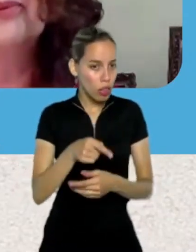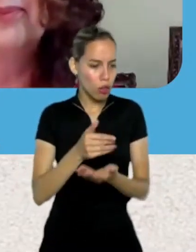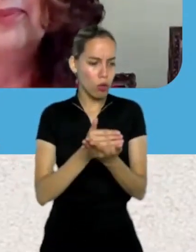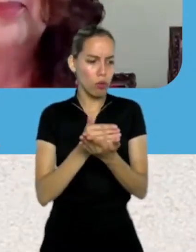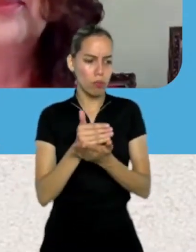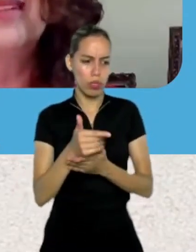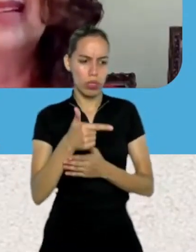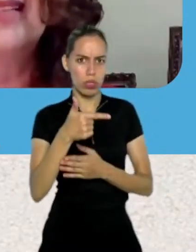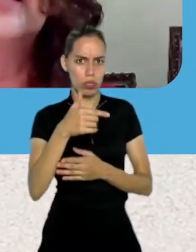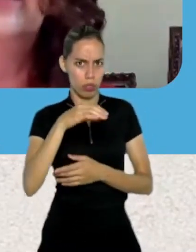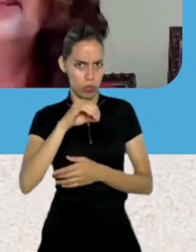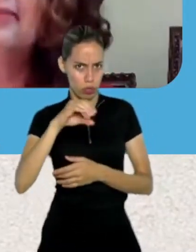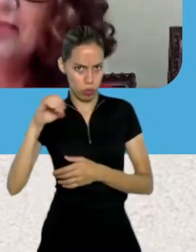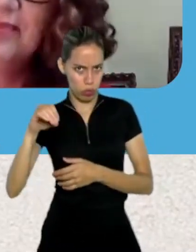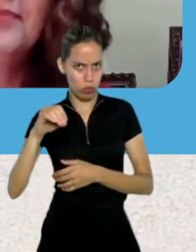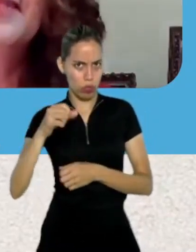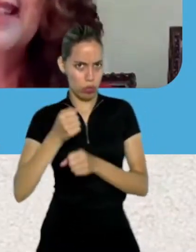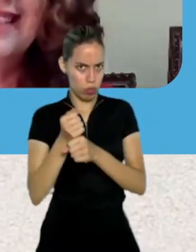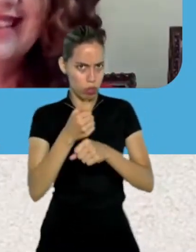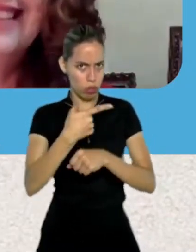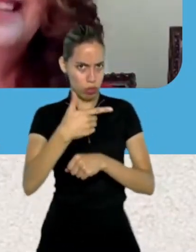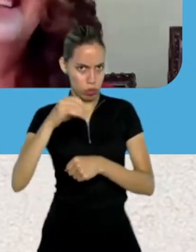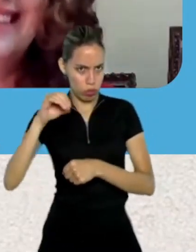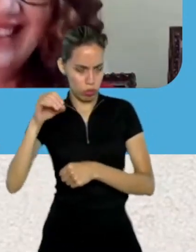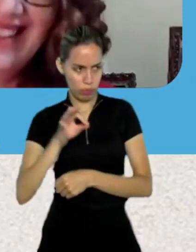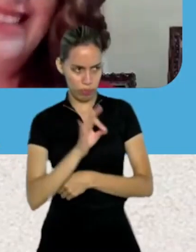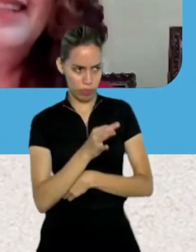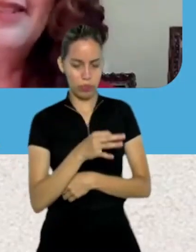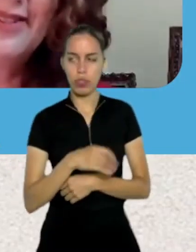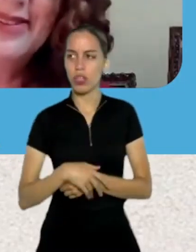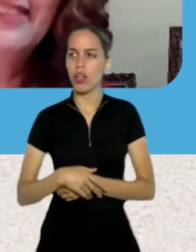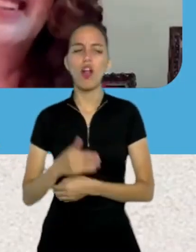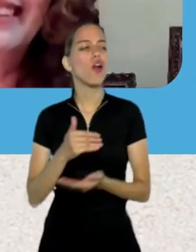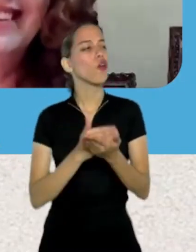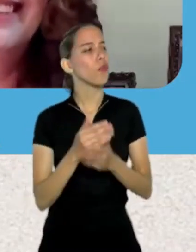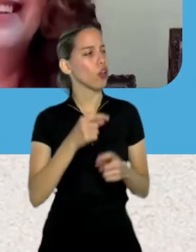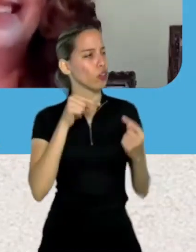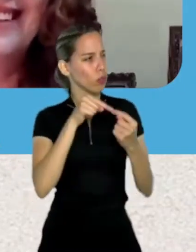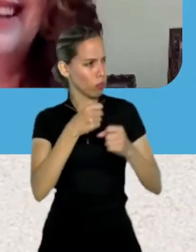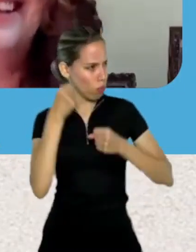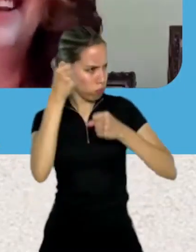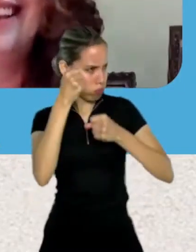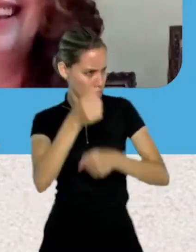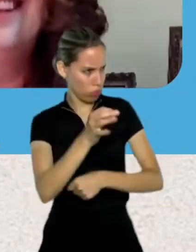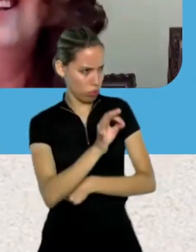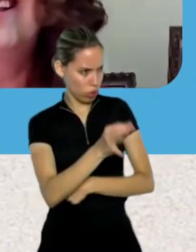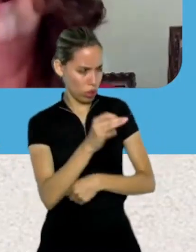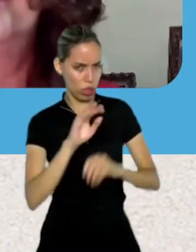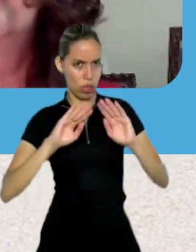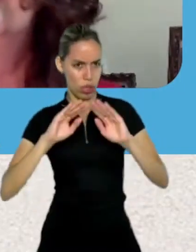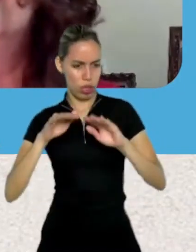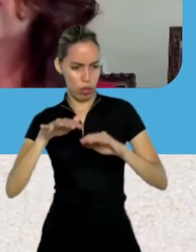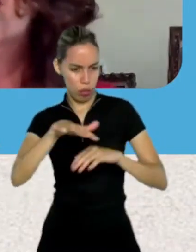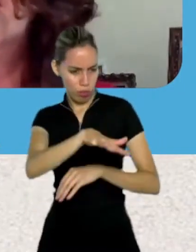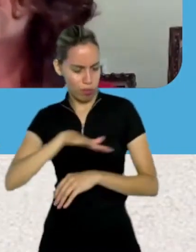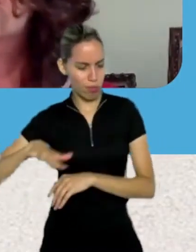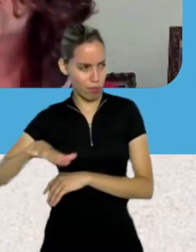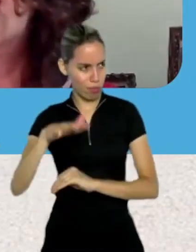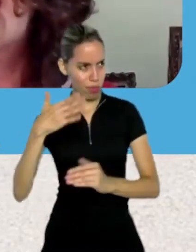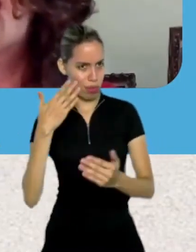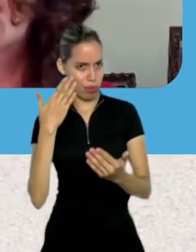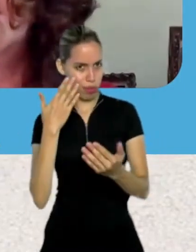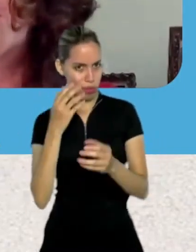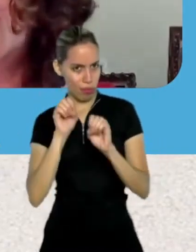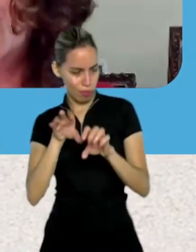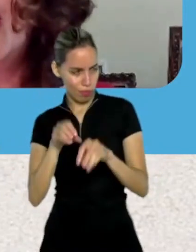como um tempo. ativista, então. Seus textos Sim, eram mais de um ativismo na área isso. da educação, né? Foi isso mesmo.